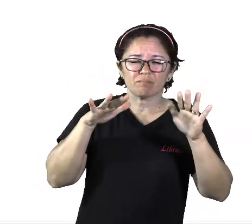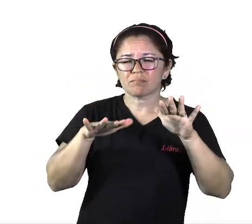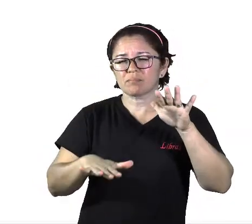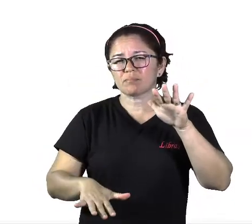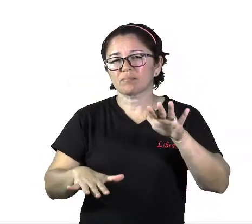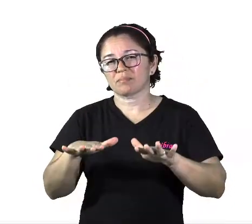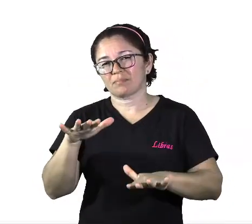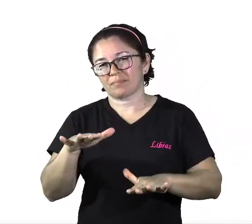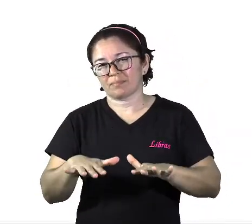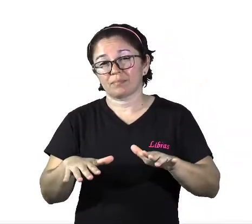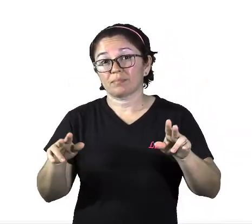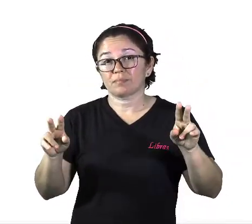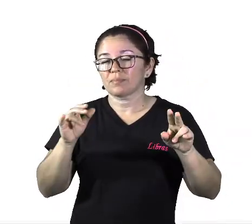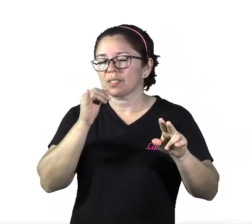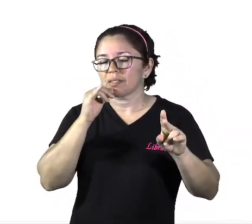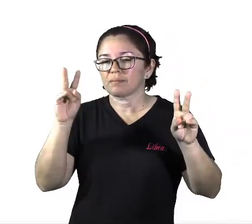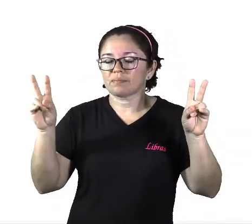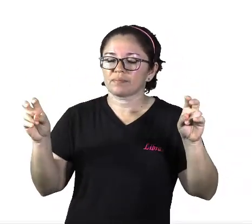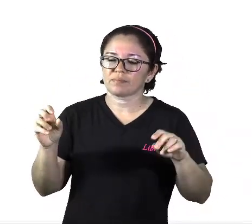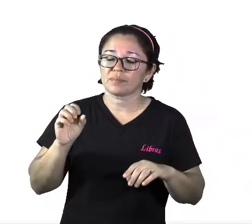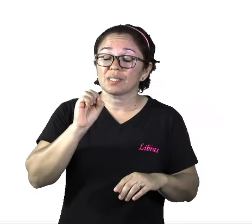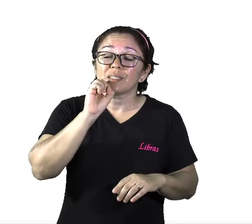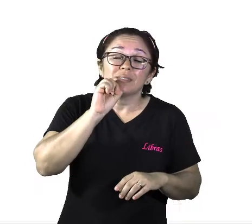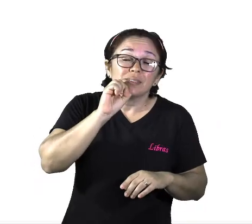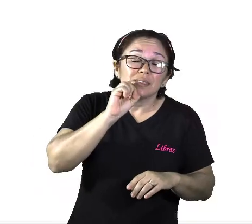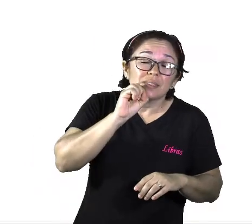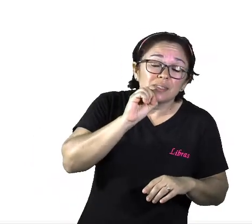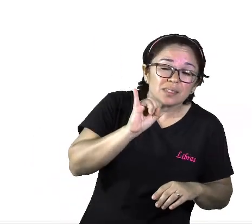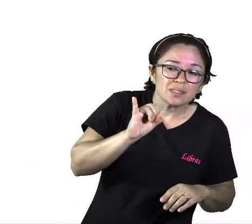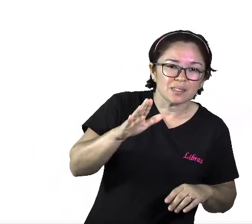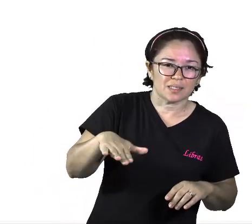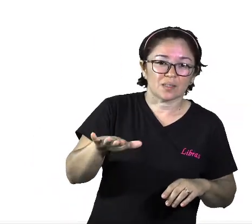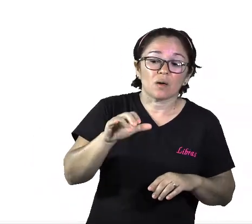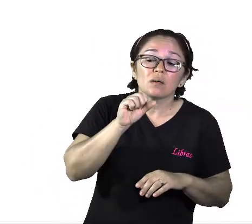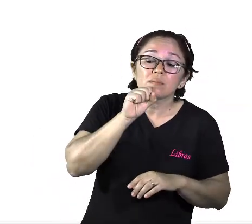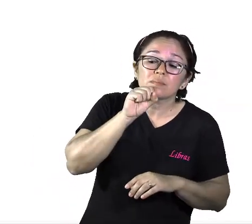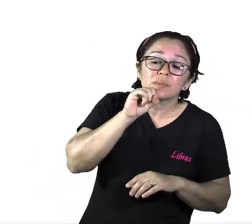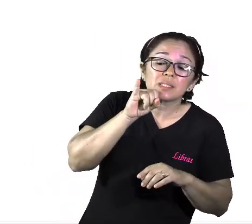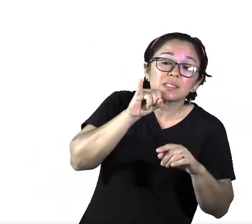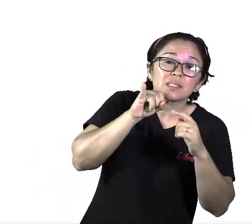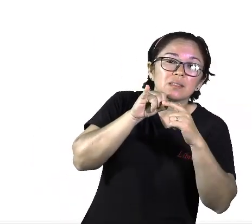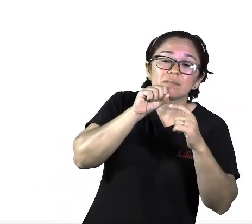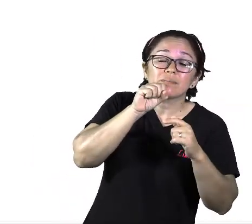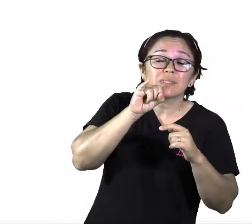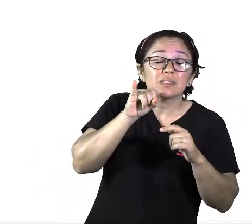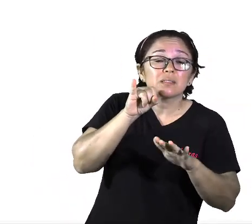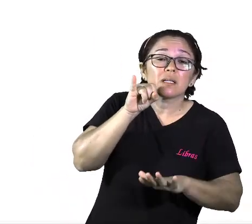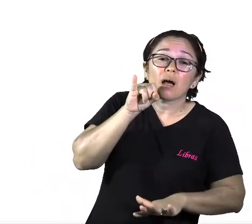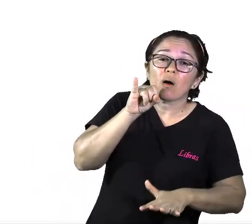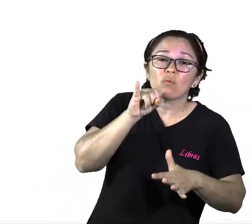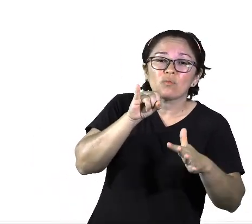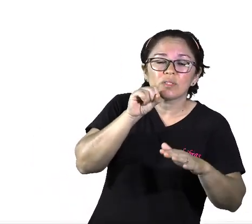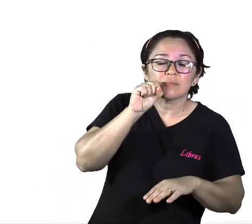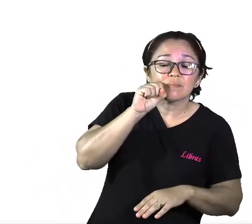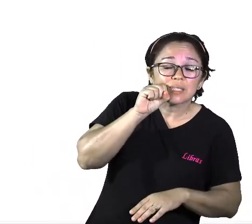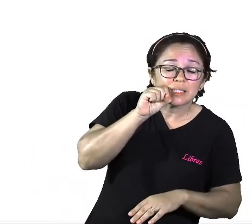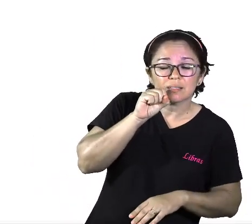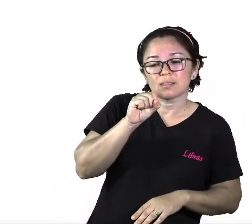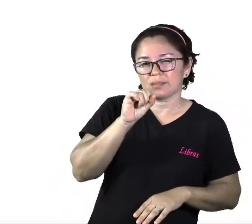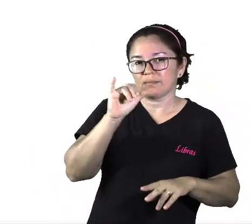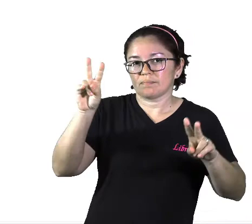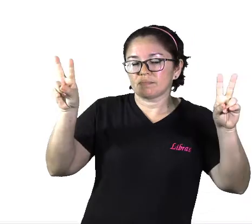as crianças, essa conjunção aí, tá? Se as crianças